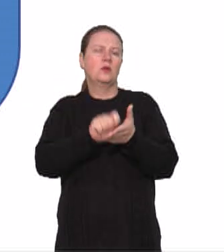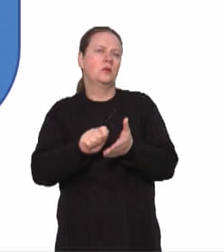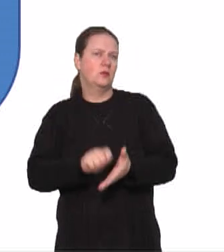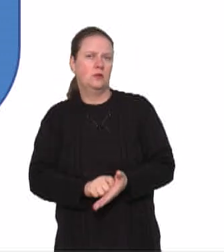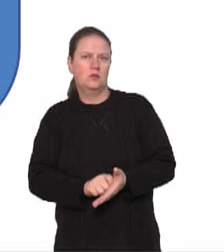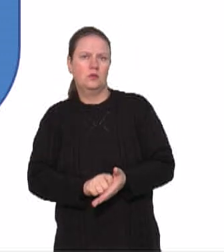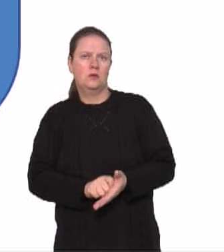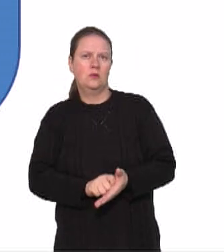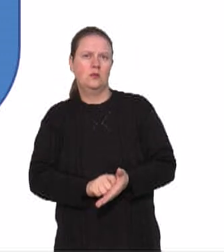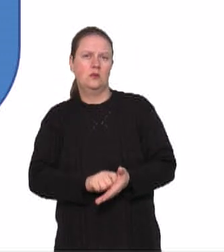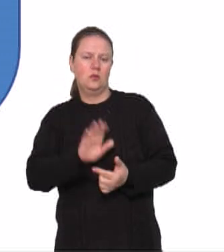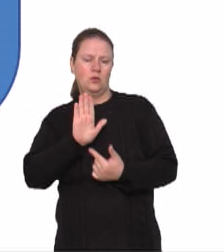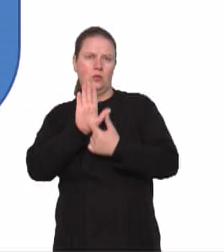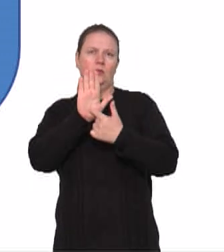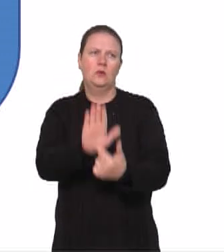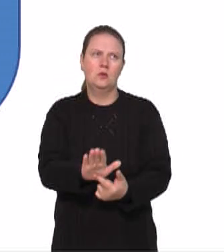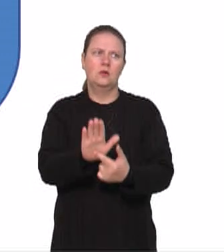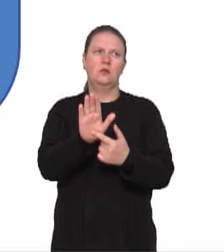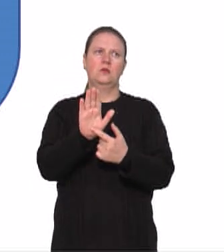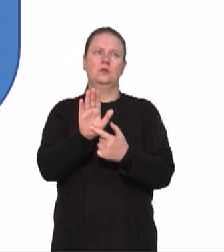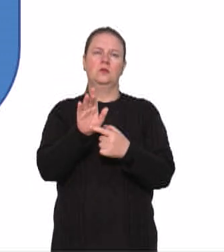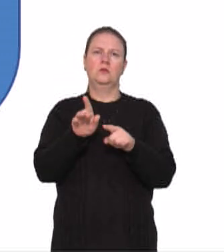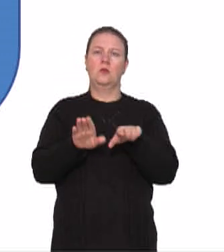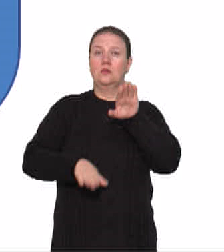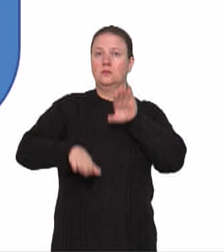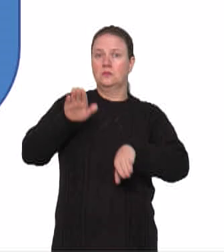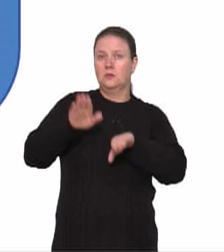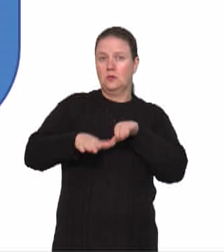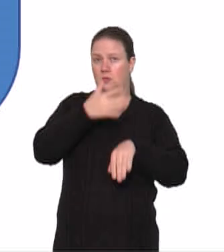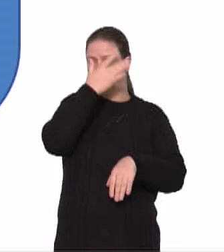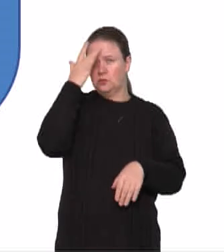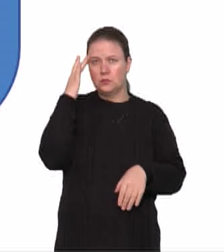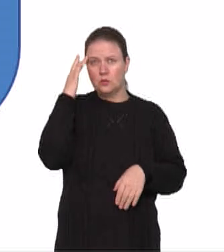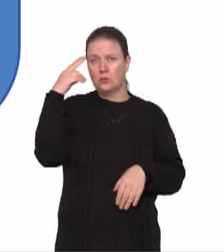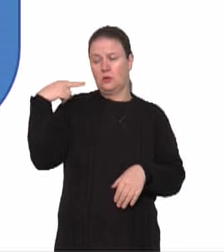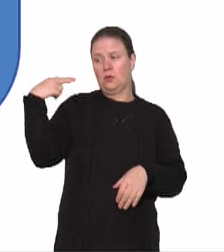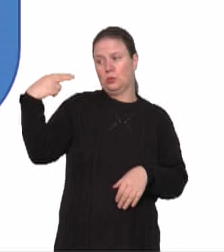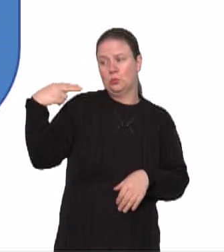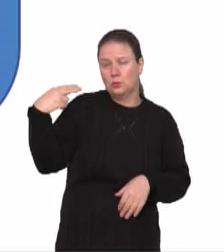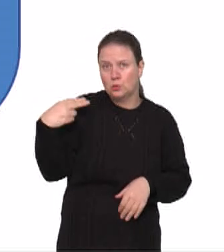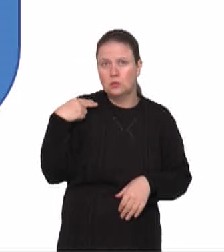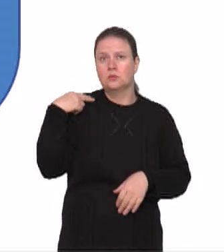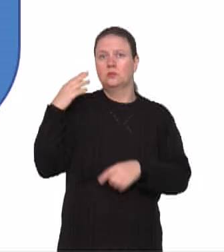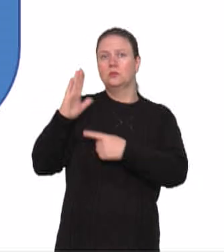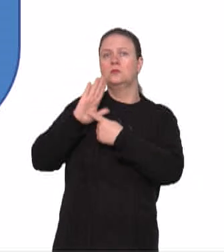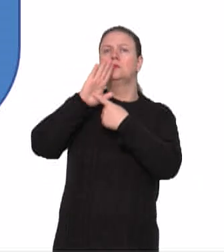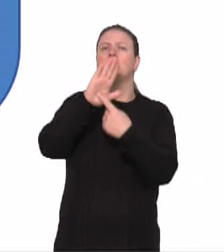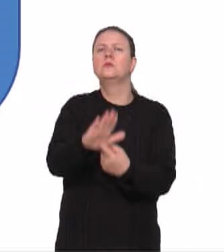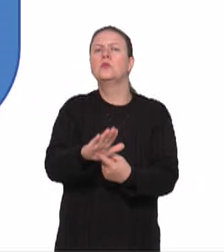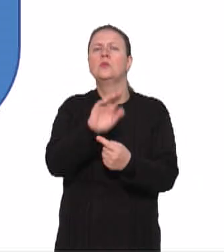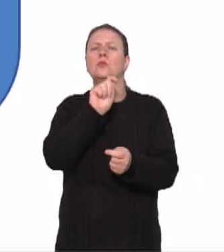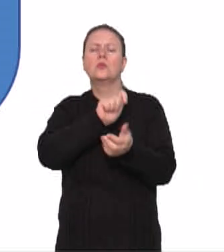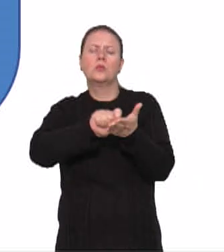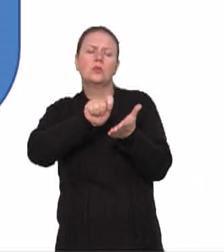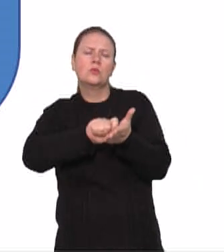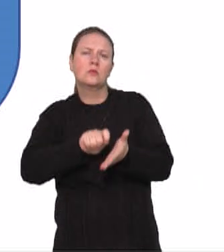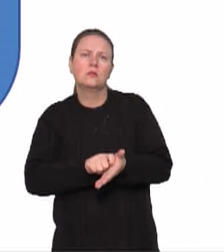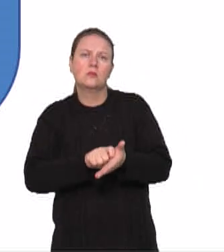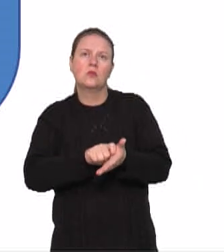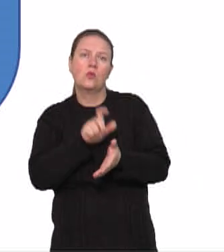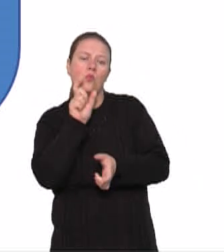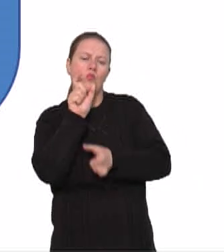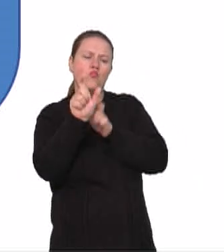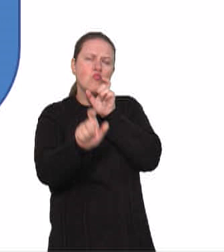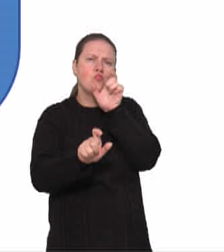ou dramatizado. Então, as pessoas, os atores, vão fazer a representação do que está escrito nas palavras,